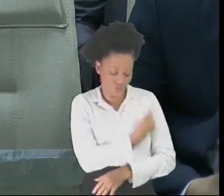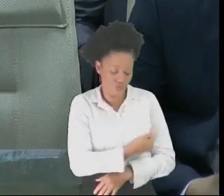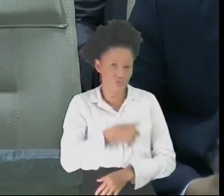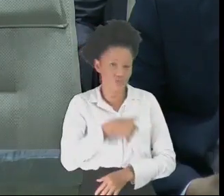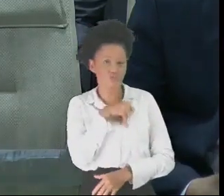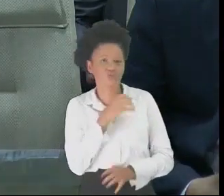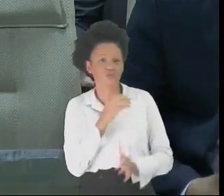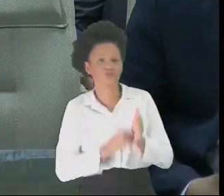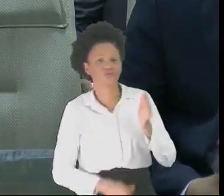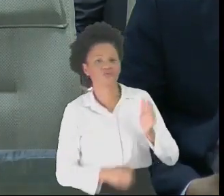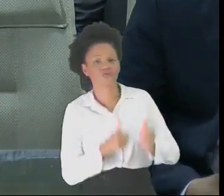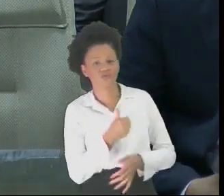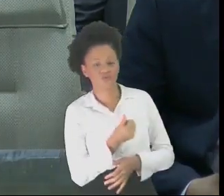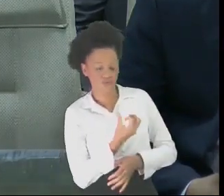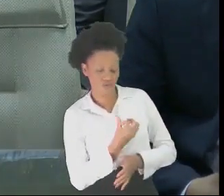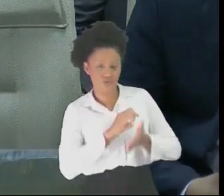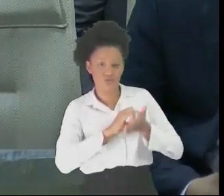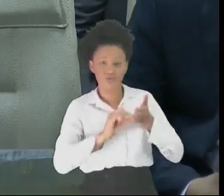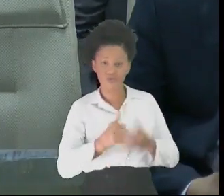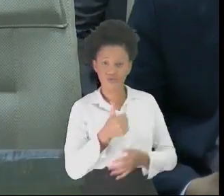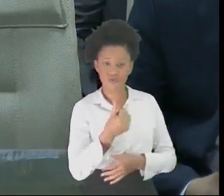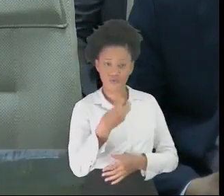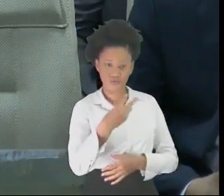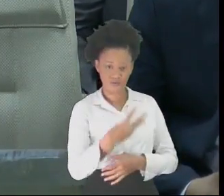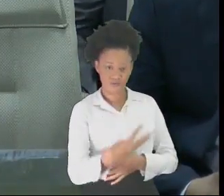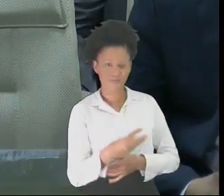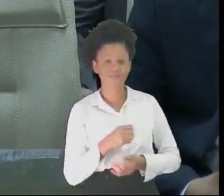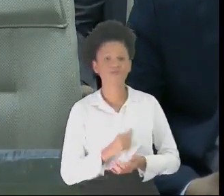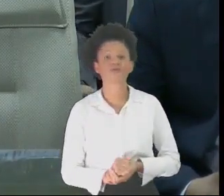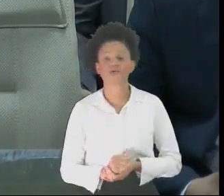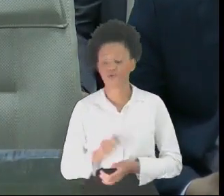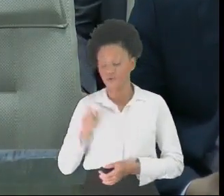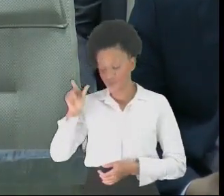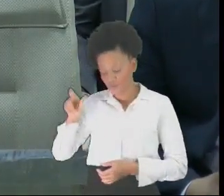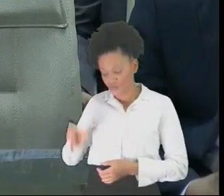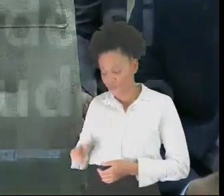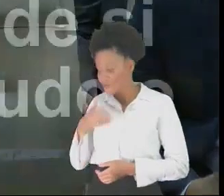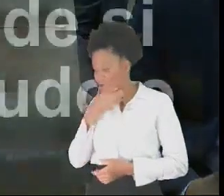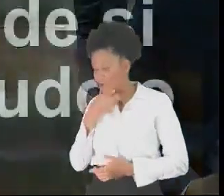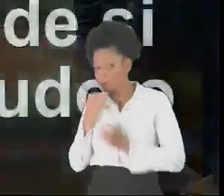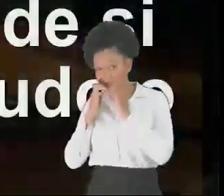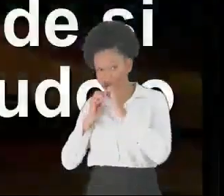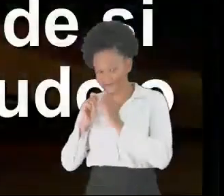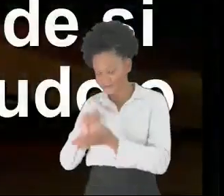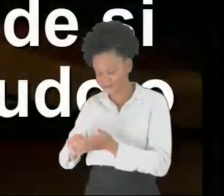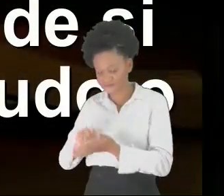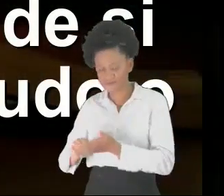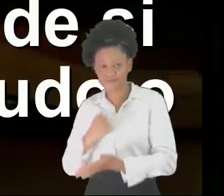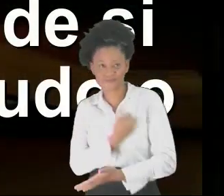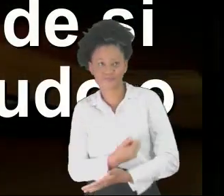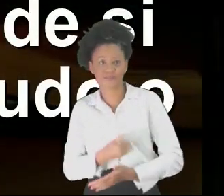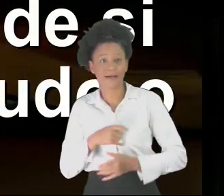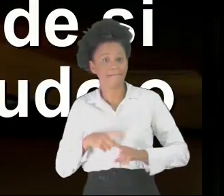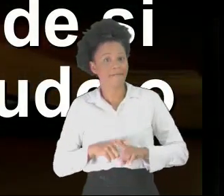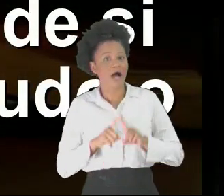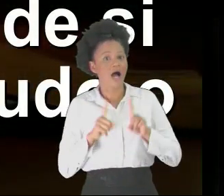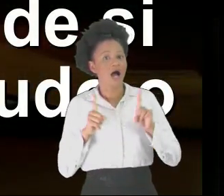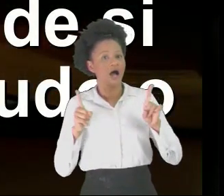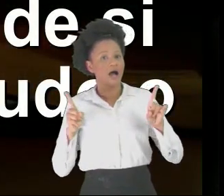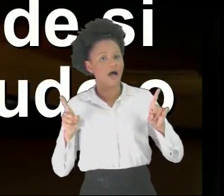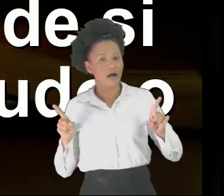é? E 13, por gentileza. São João, evangelista, 16 e 13. Mas quando vier